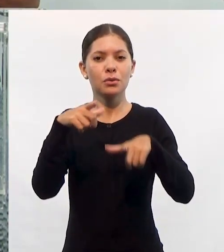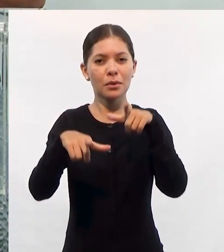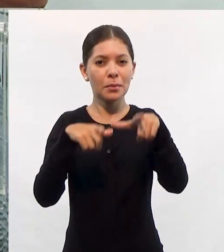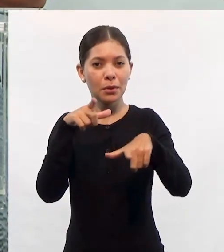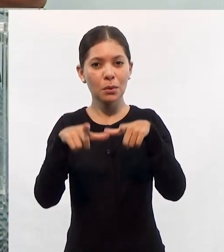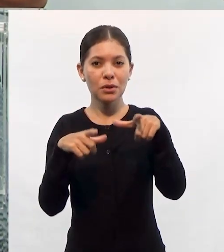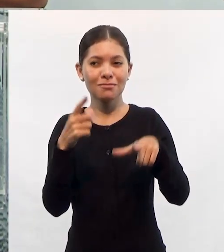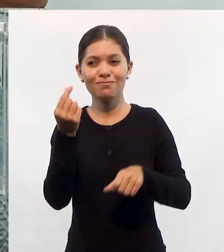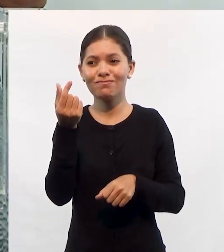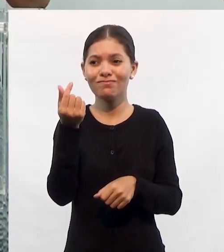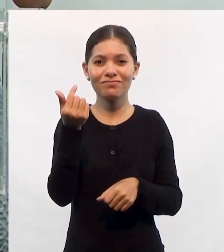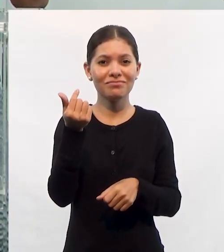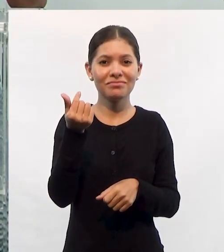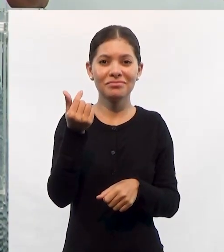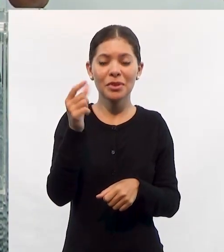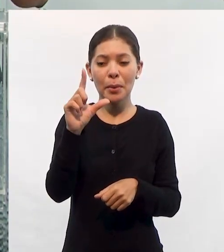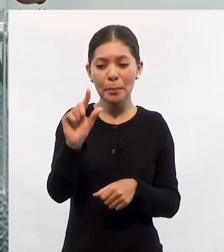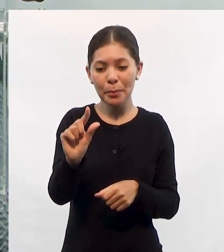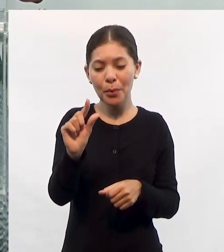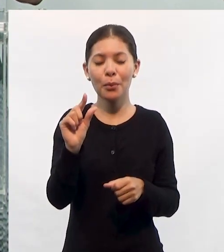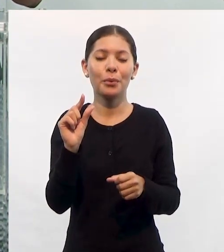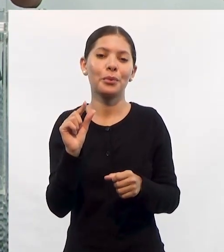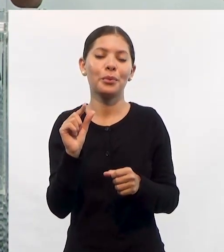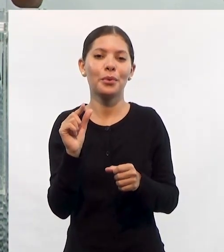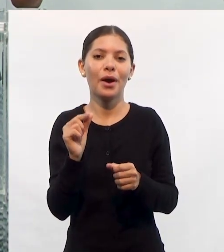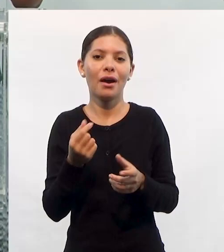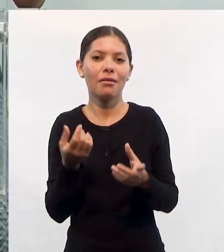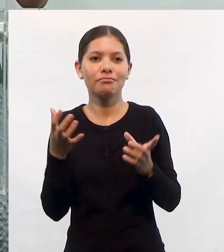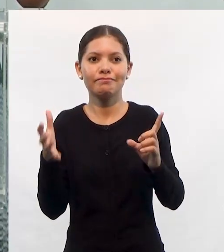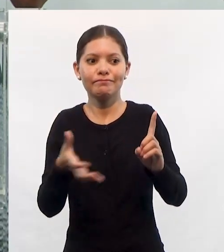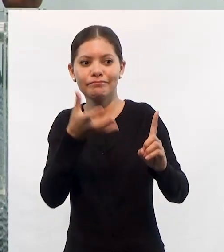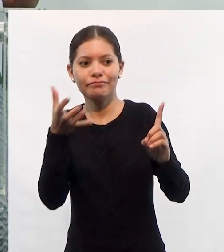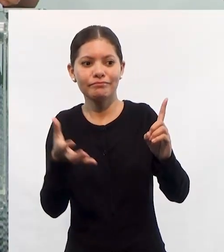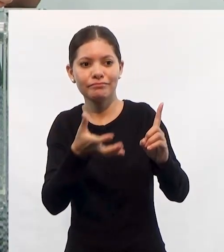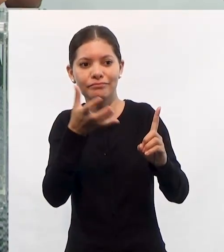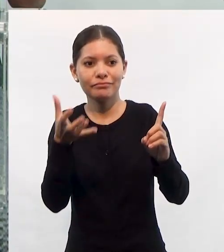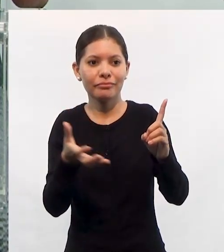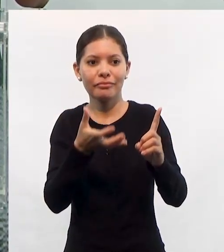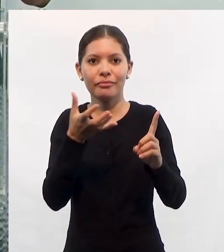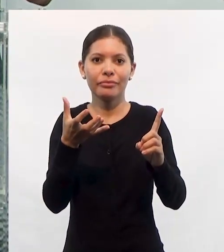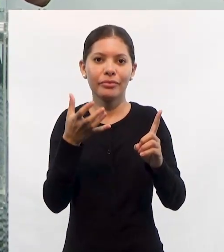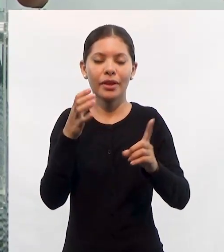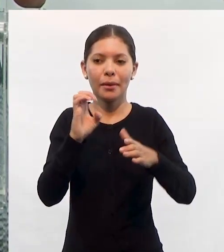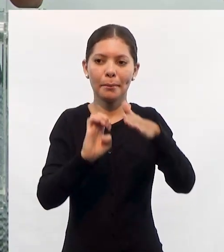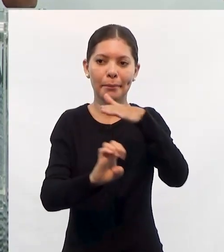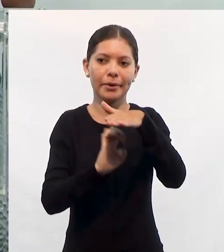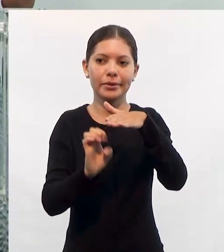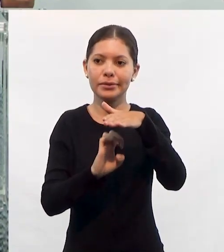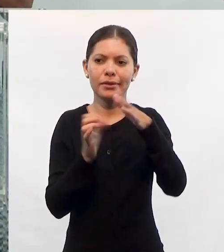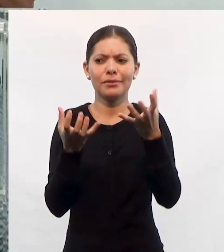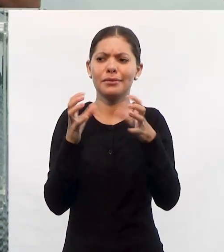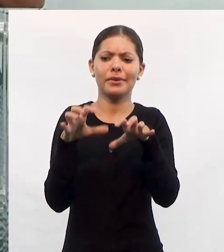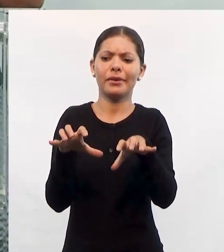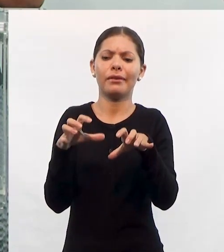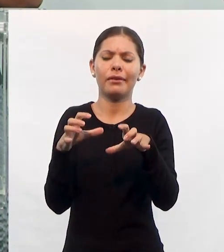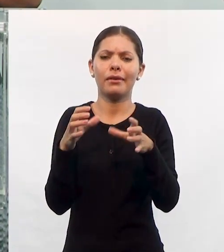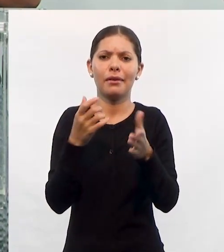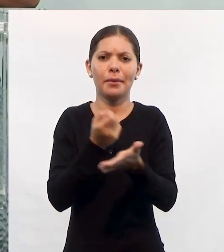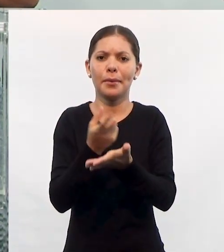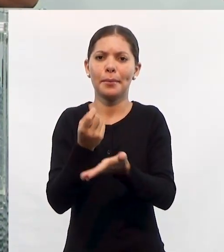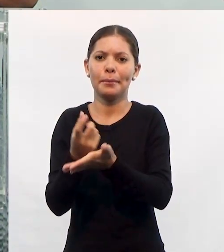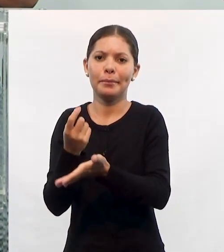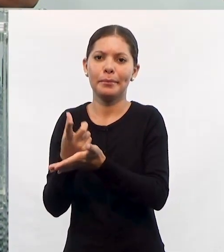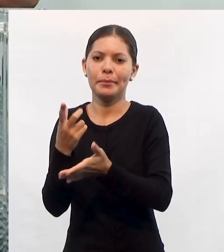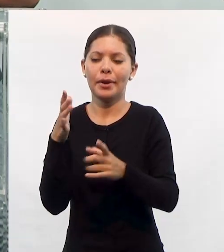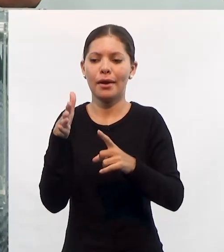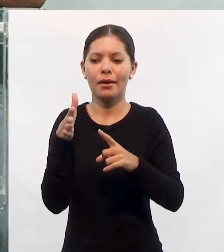é muito barata, as empresas não vão se sentir estimuladas a comprar máquinas caras para realizar o trabalho que pode ser feito